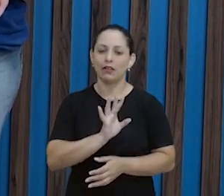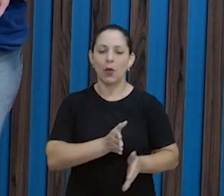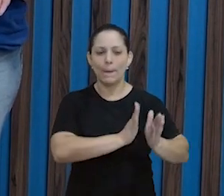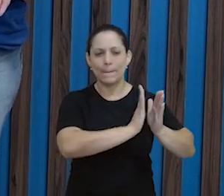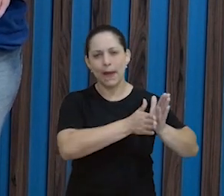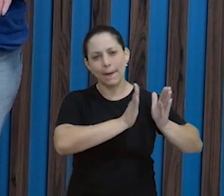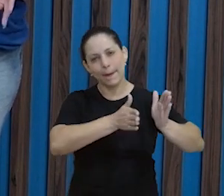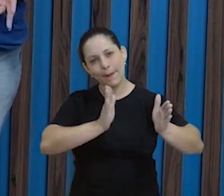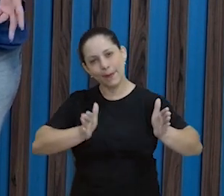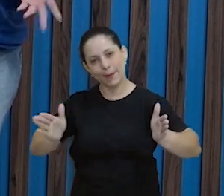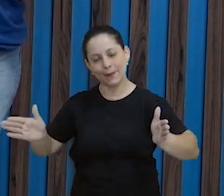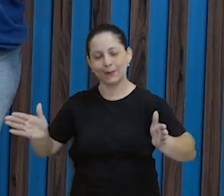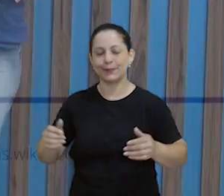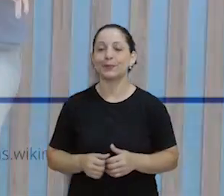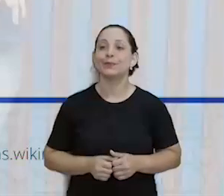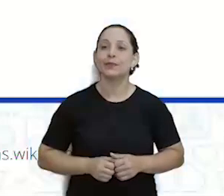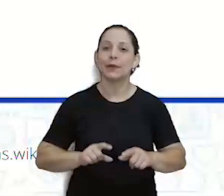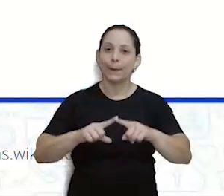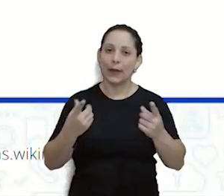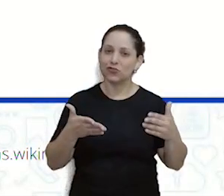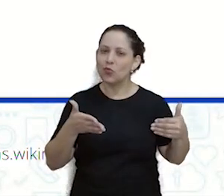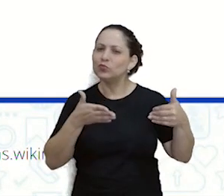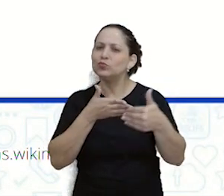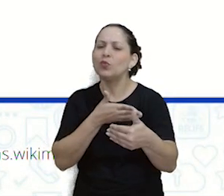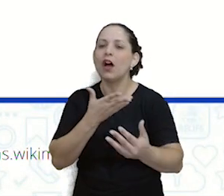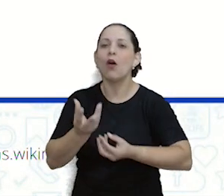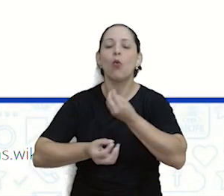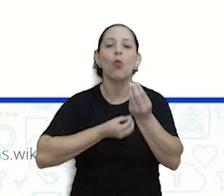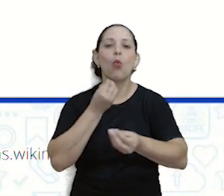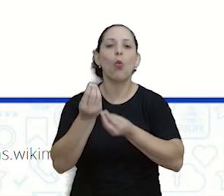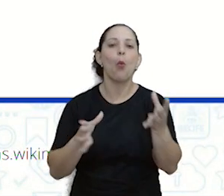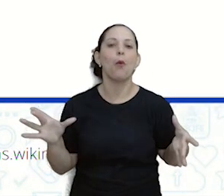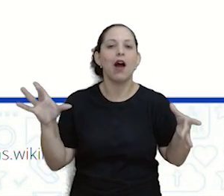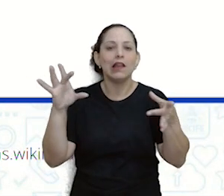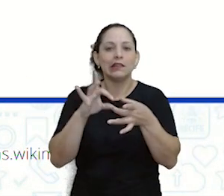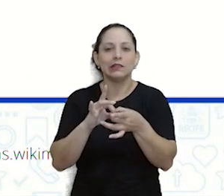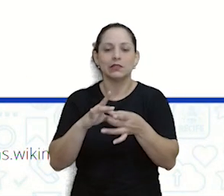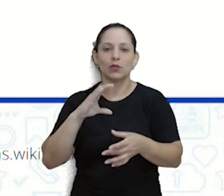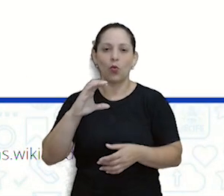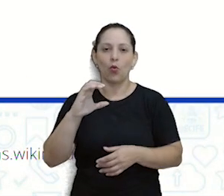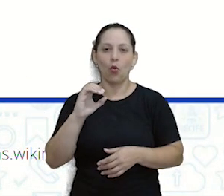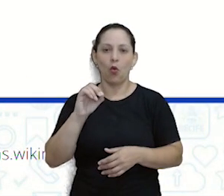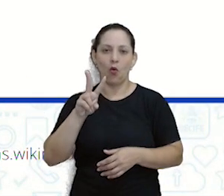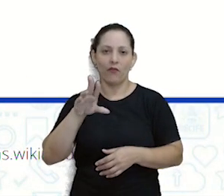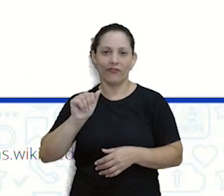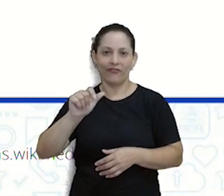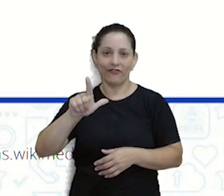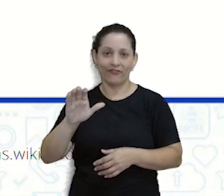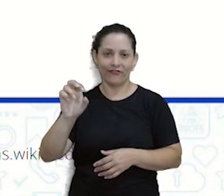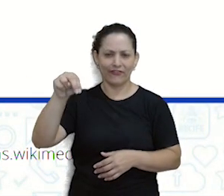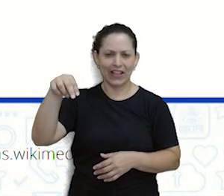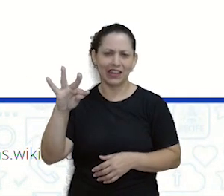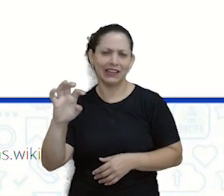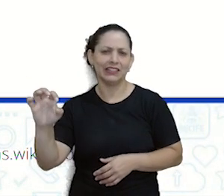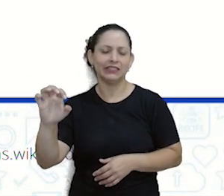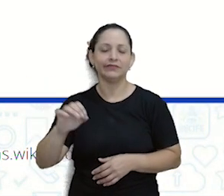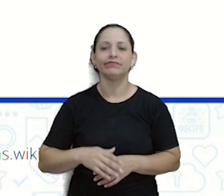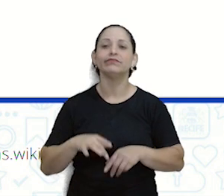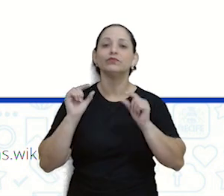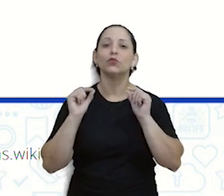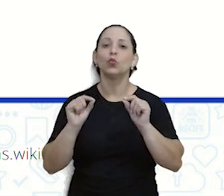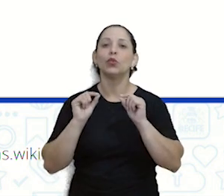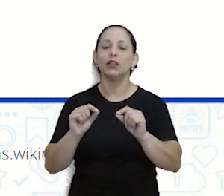da Terra, tá bom? Então, continuando, né? Como se forma uma ligação covalente com átomos de hidrogênio, né? Então, o hidrogênio,